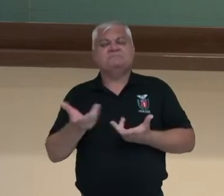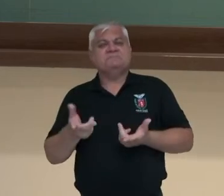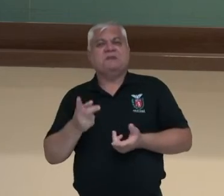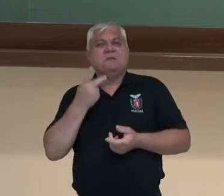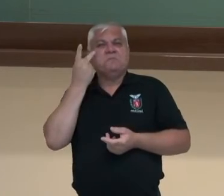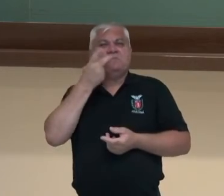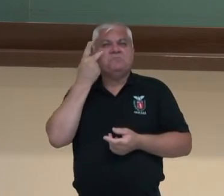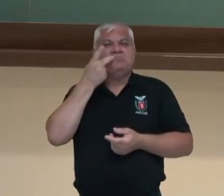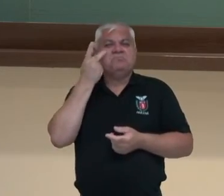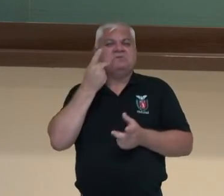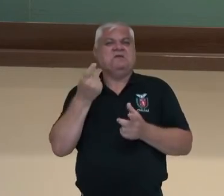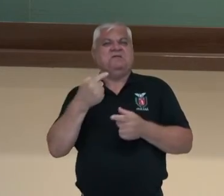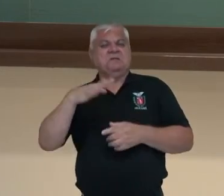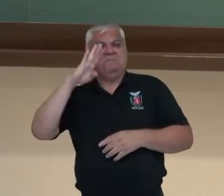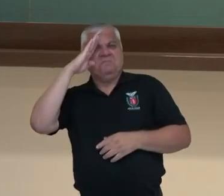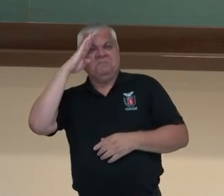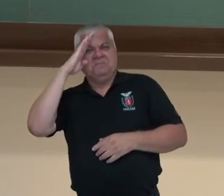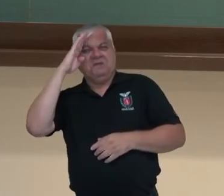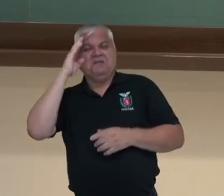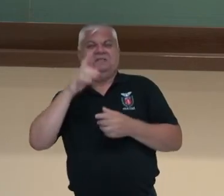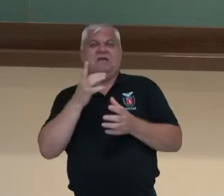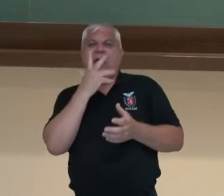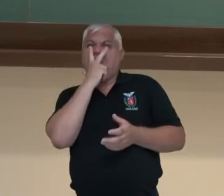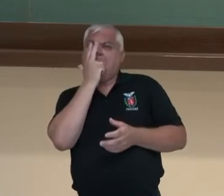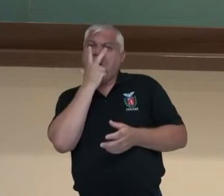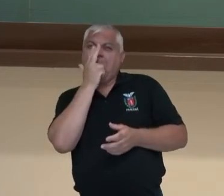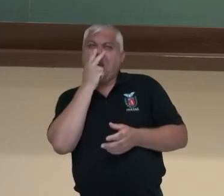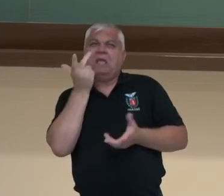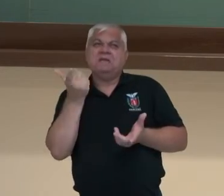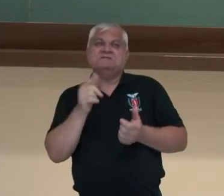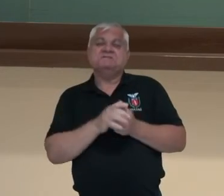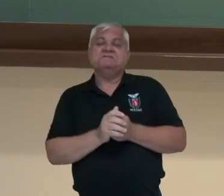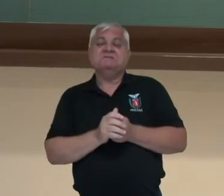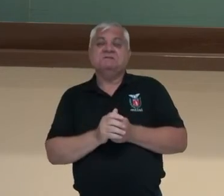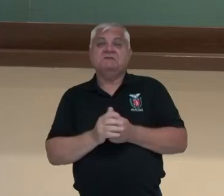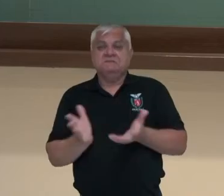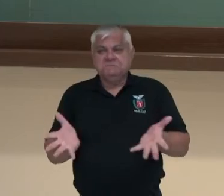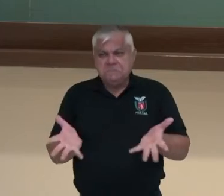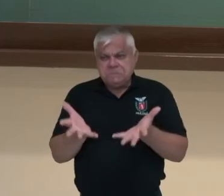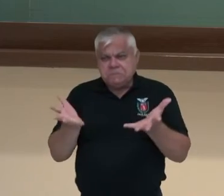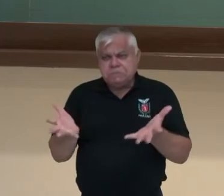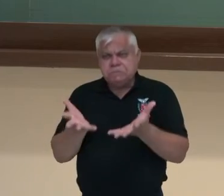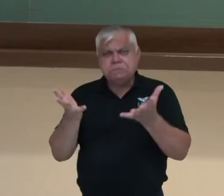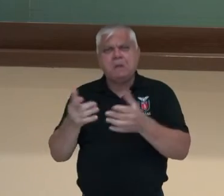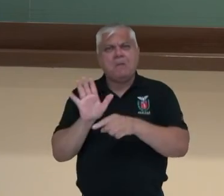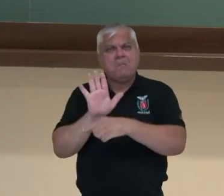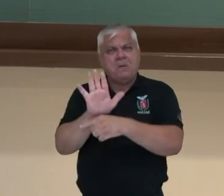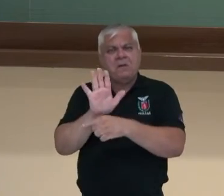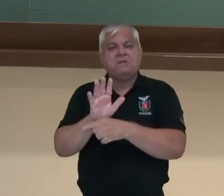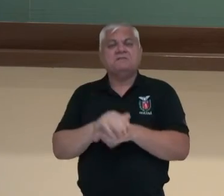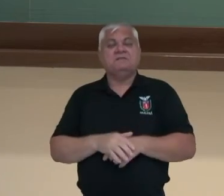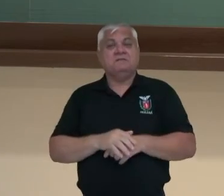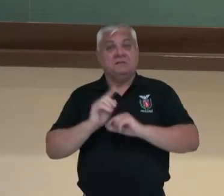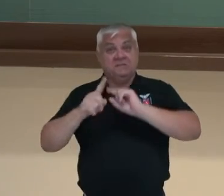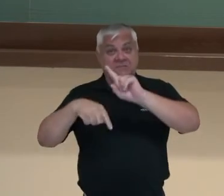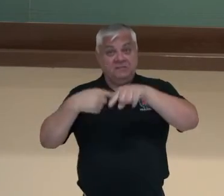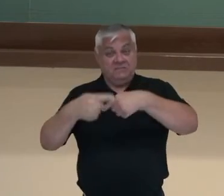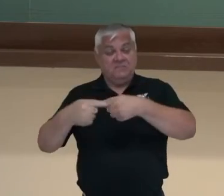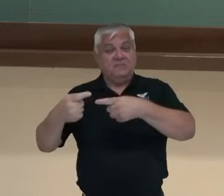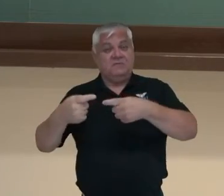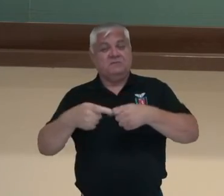política, militar, né, ele acaba apresentando um potencial do mercado, né? Então, após a queda do Muro de Berlim,